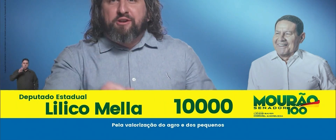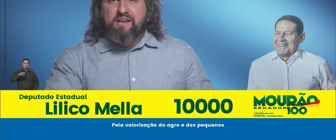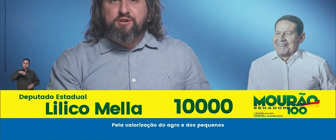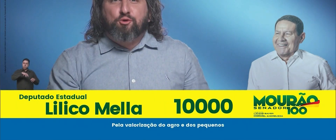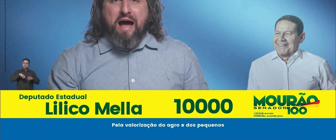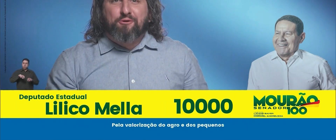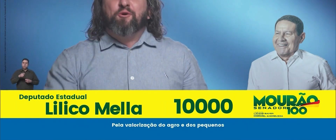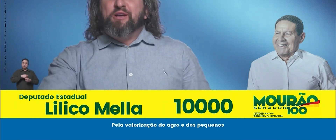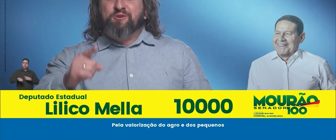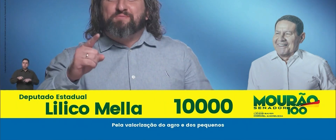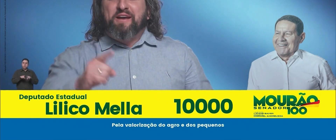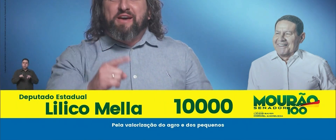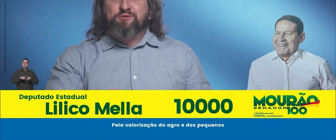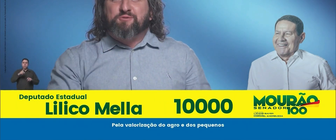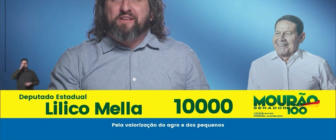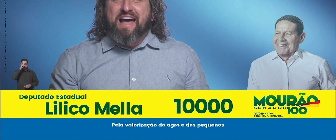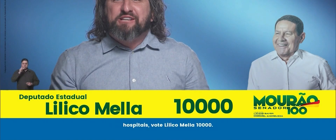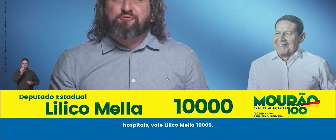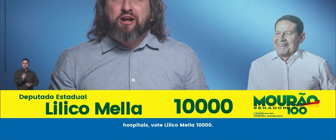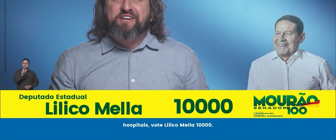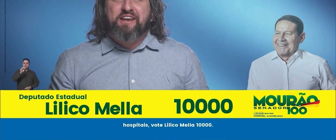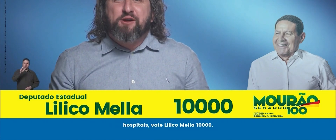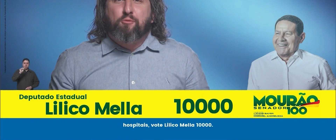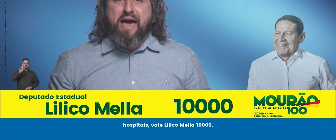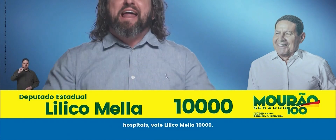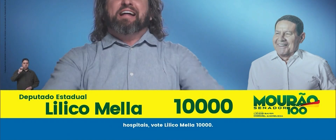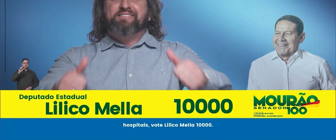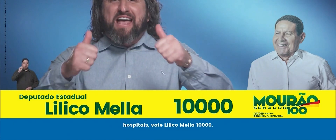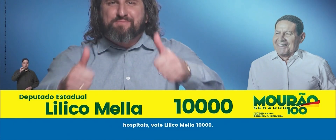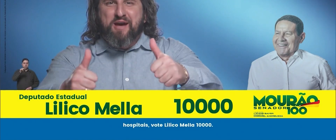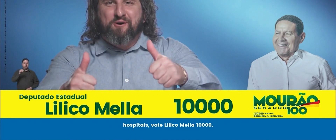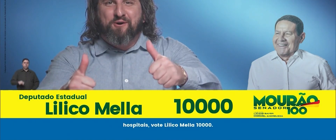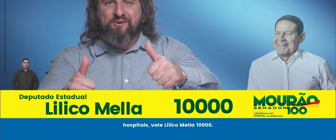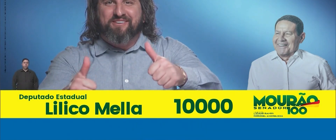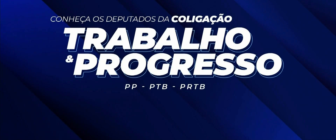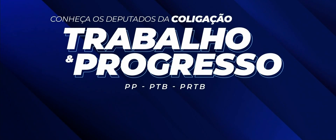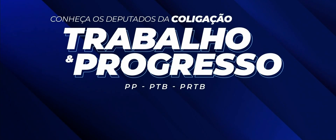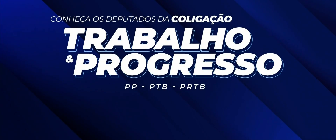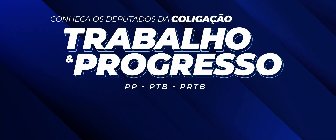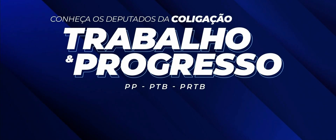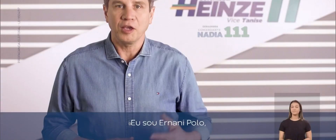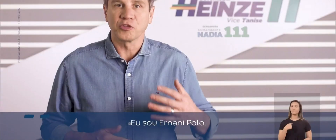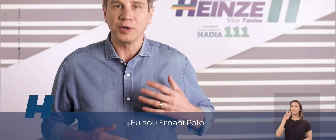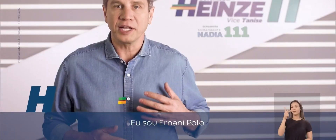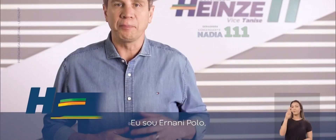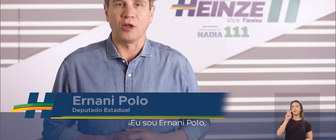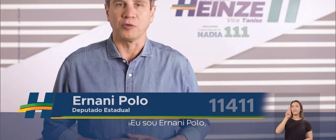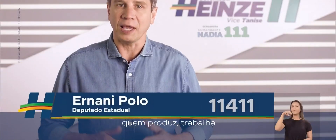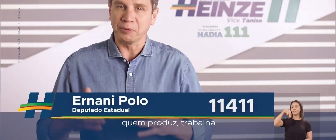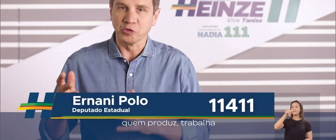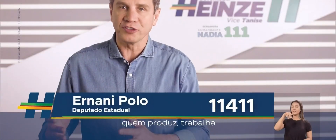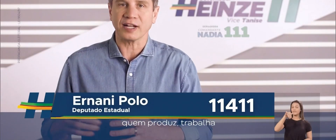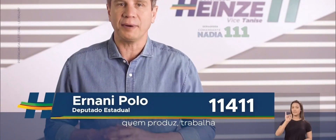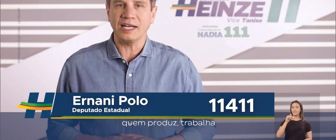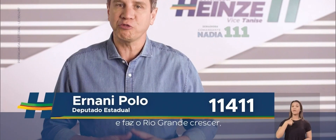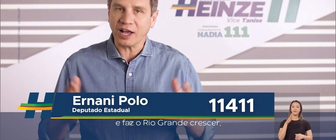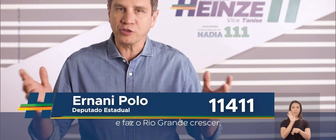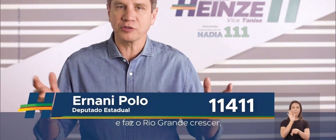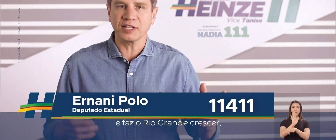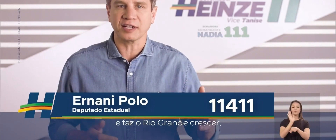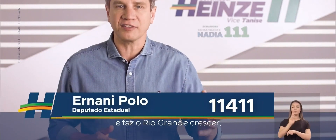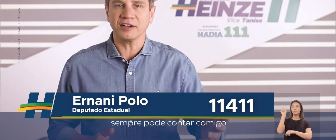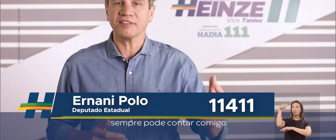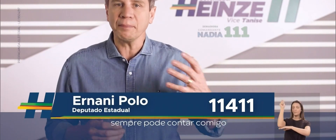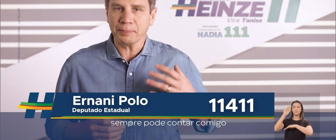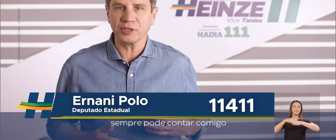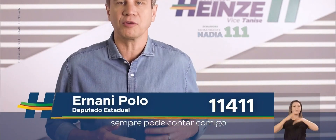Pela valorização do agro e dos pequenos hospitais, vote Lilico Mela, 10000. É 11. Eu sou o Hernani Polo. Quem produz, trabalha e faz